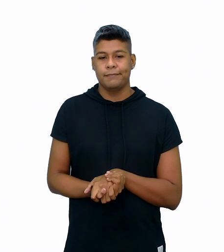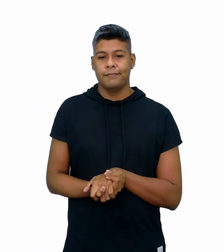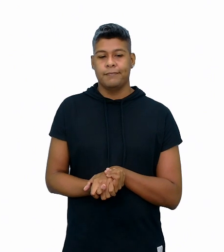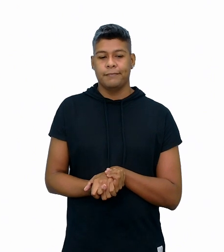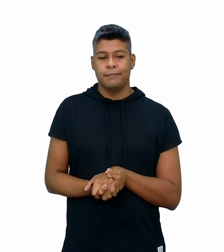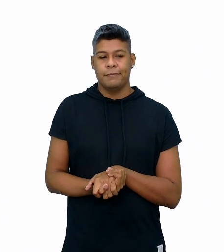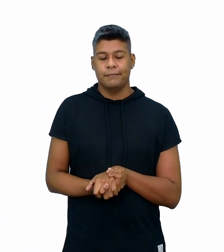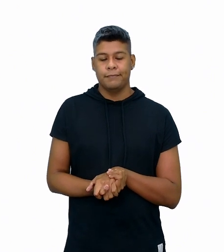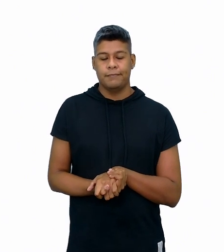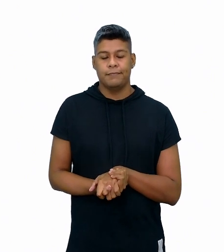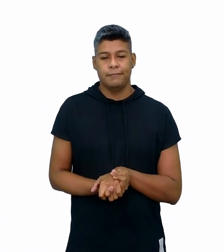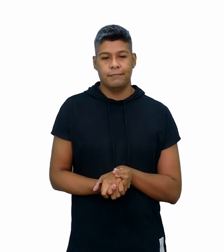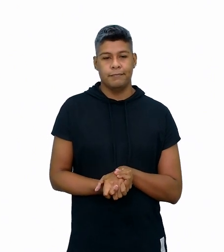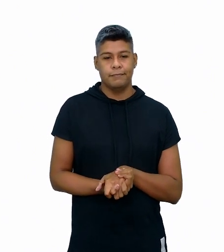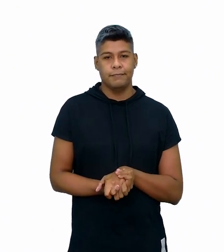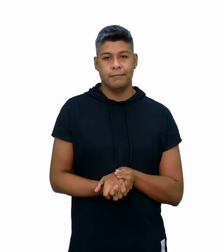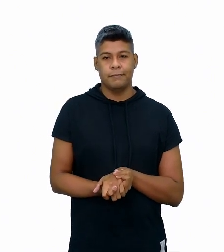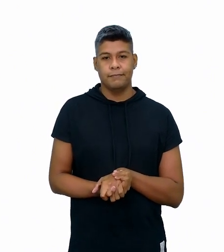Eu gostaria de